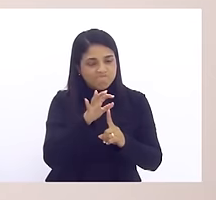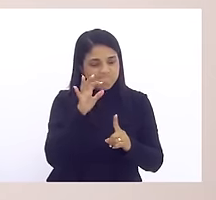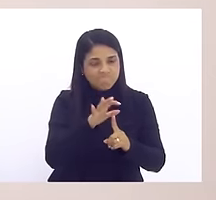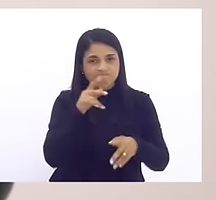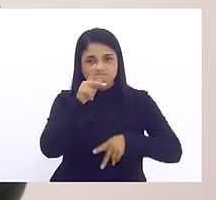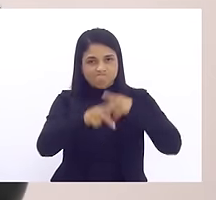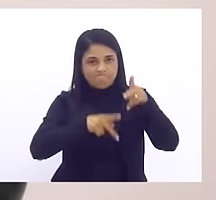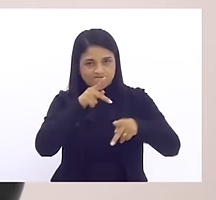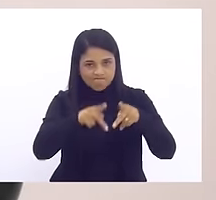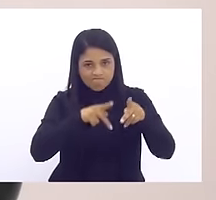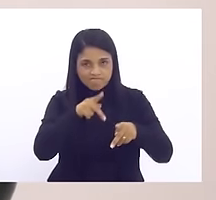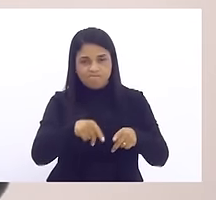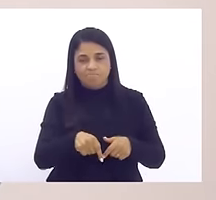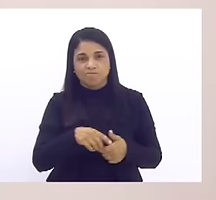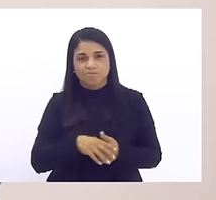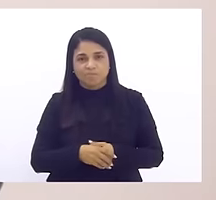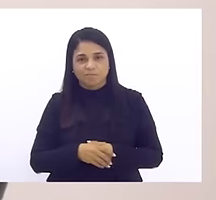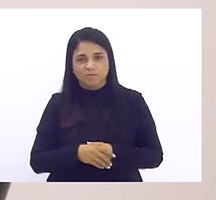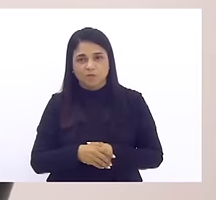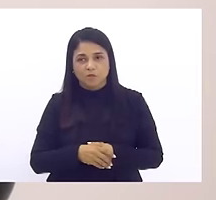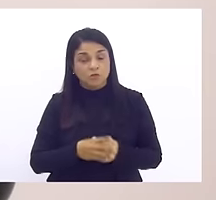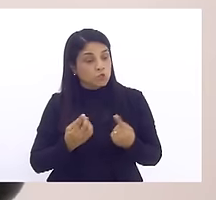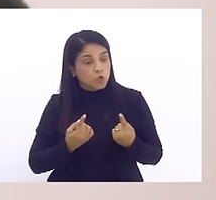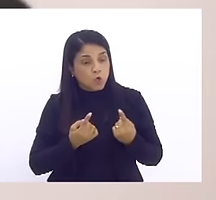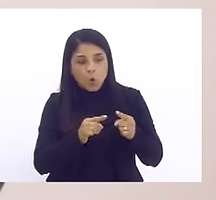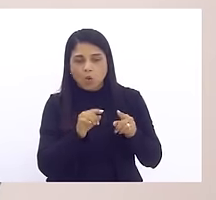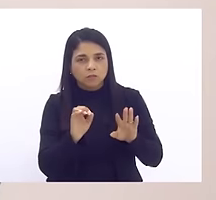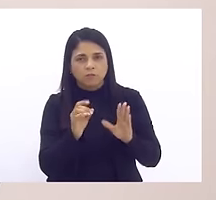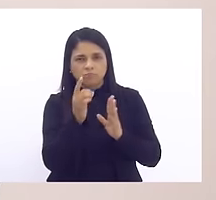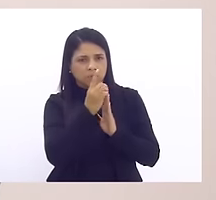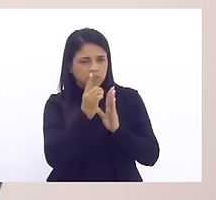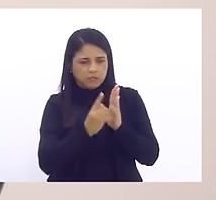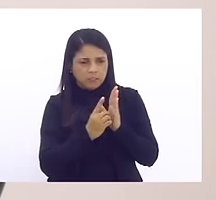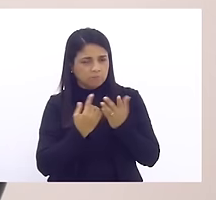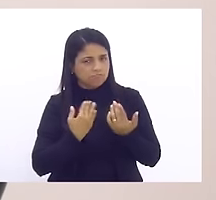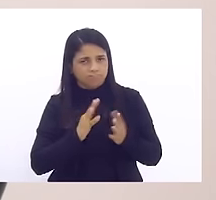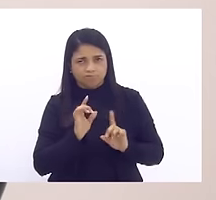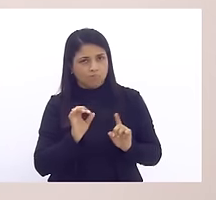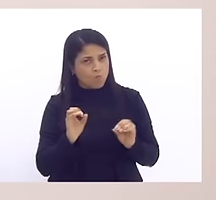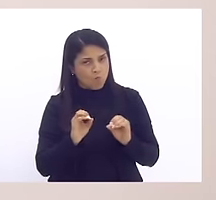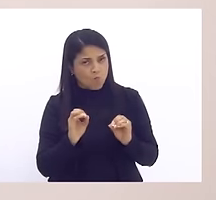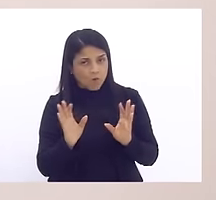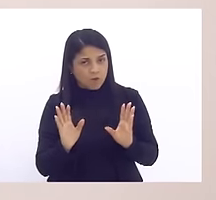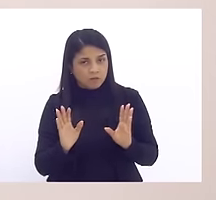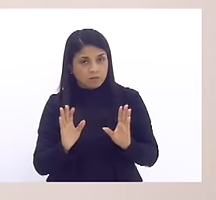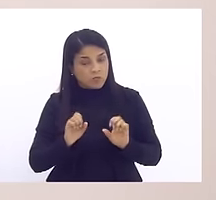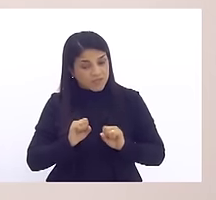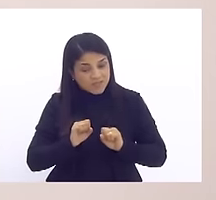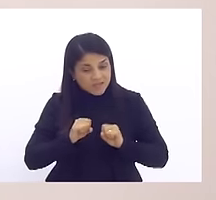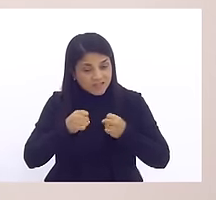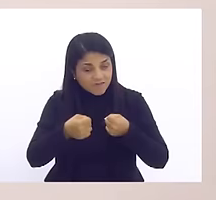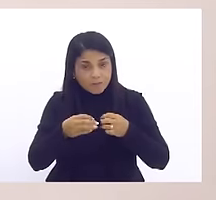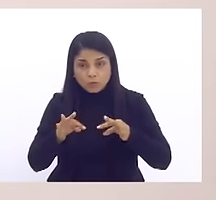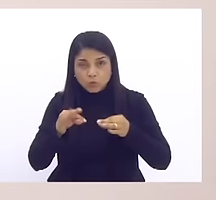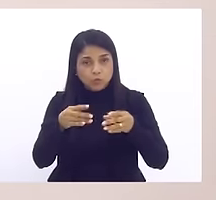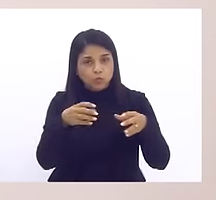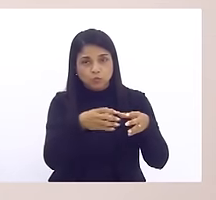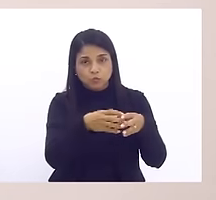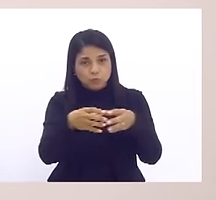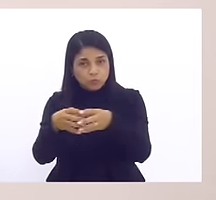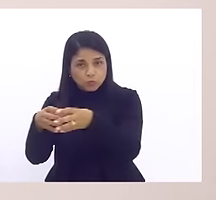fica aqui nós não estamos funcionando pelo contrário nós defendemos todas as classes cara